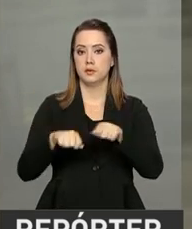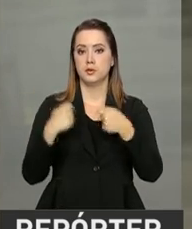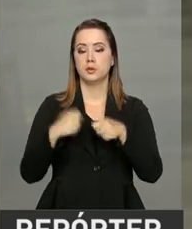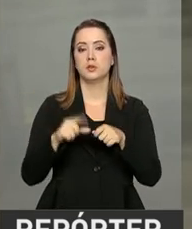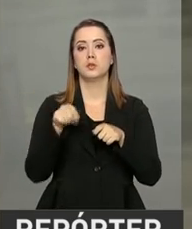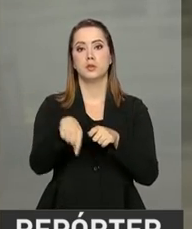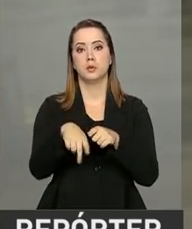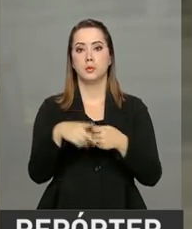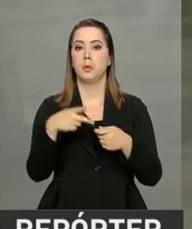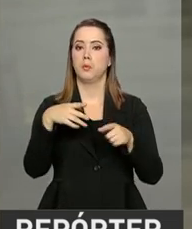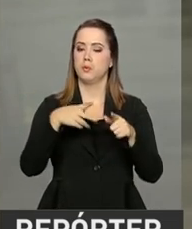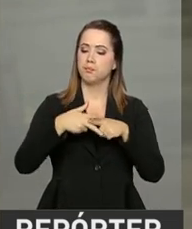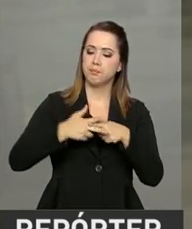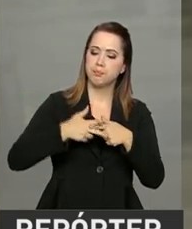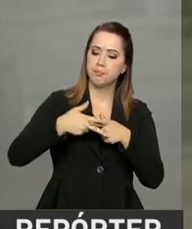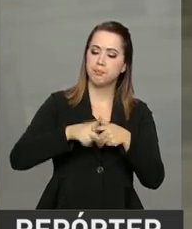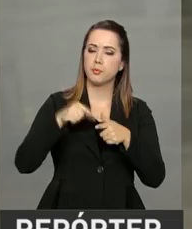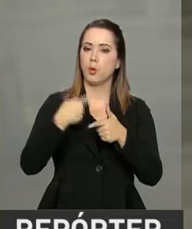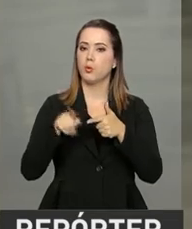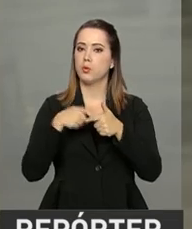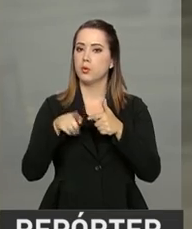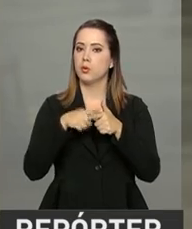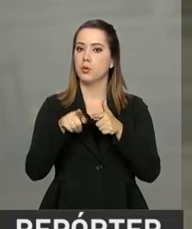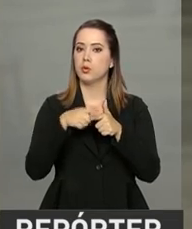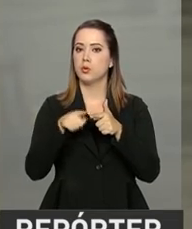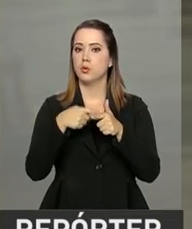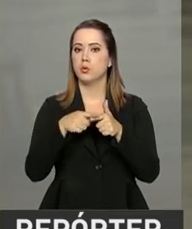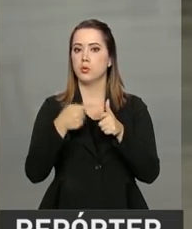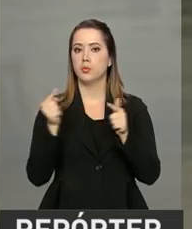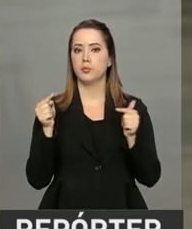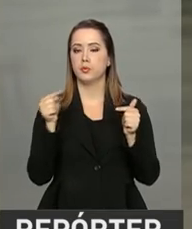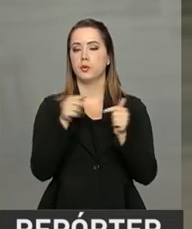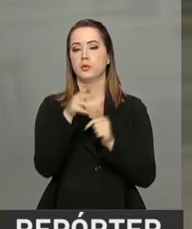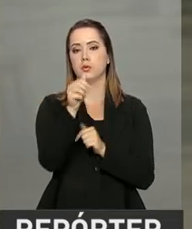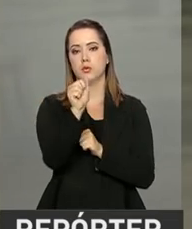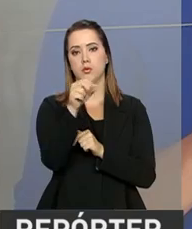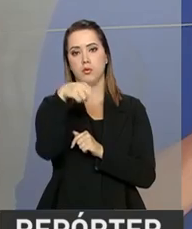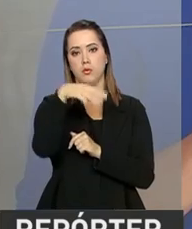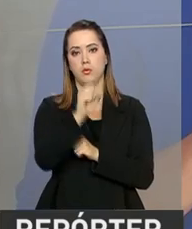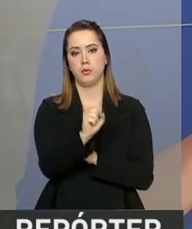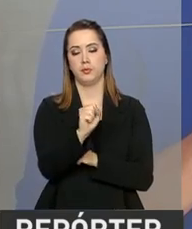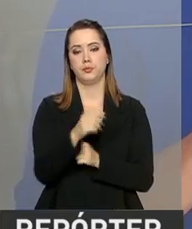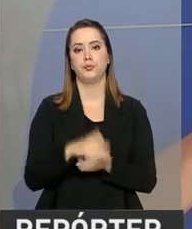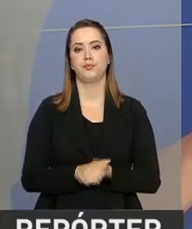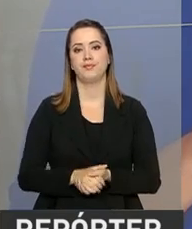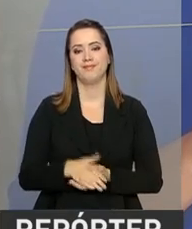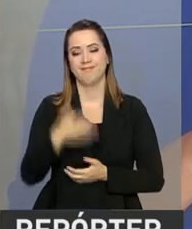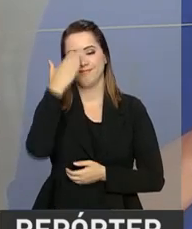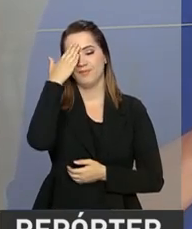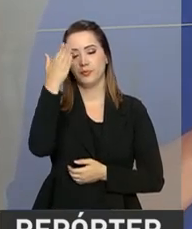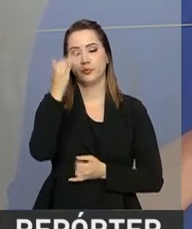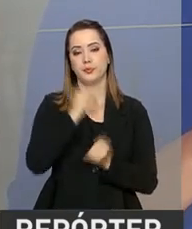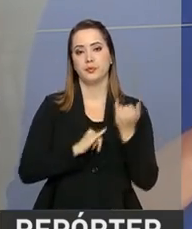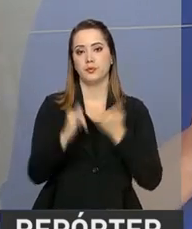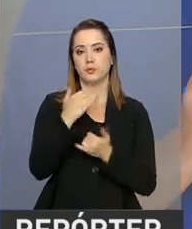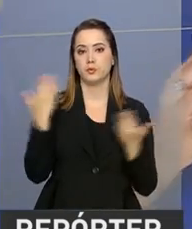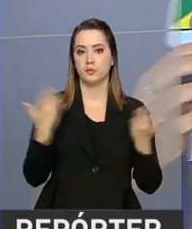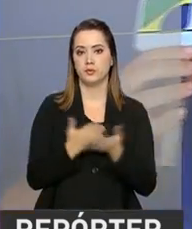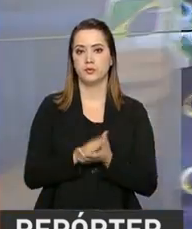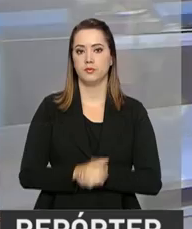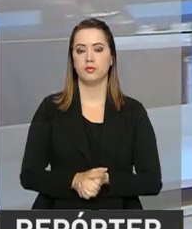detectados pela NS para voltar a receber novos clientes José Luiz Obrigado Luana pelas informações ao